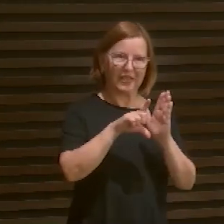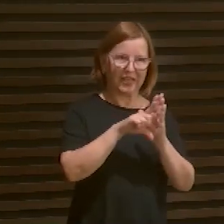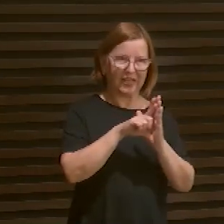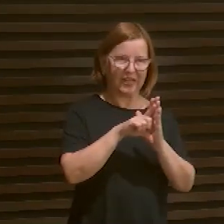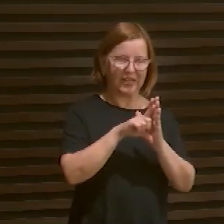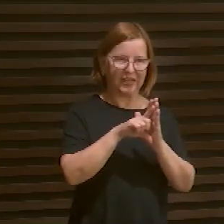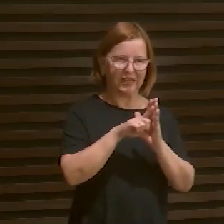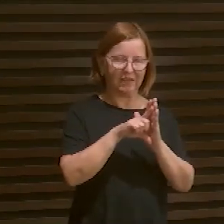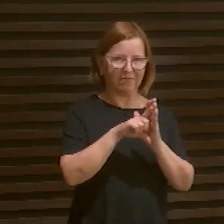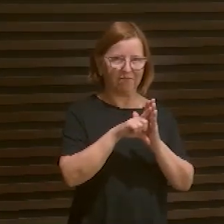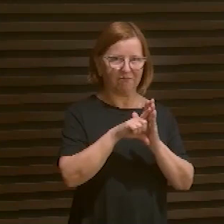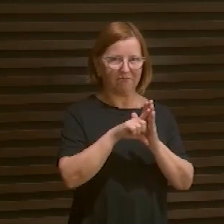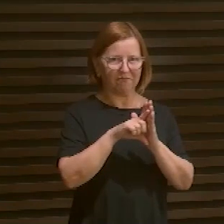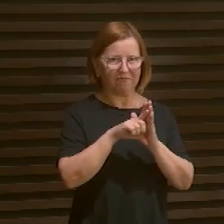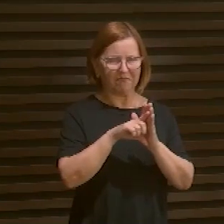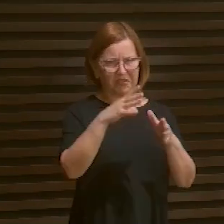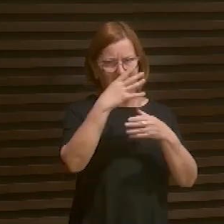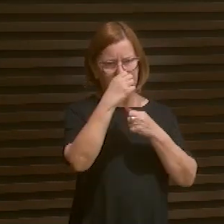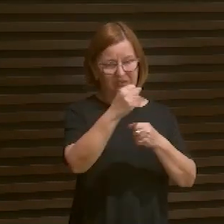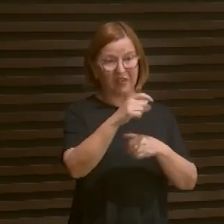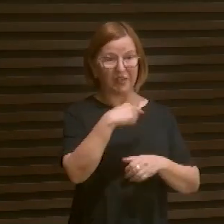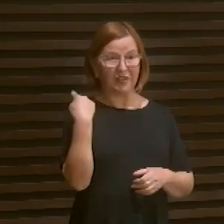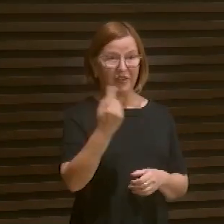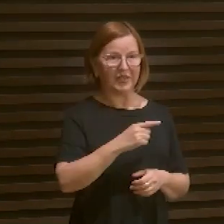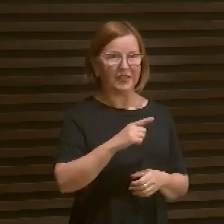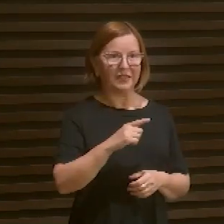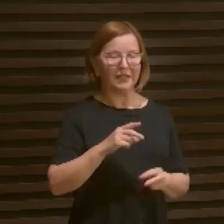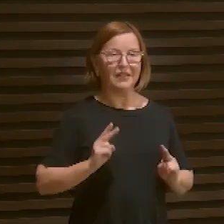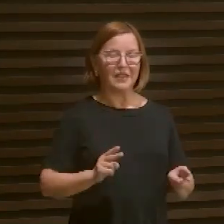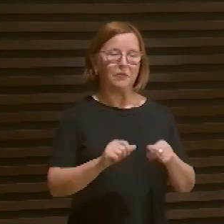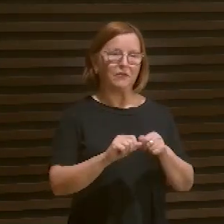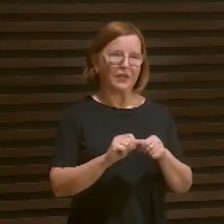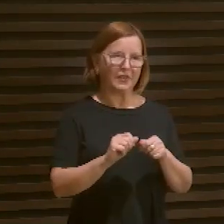esforço. Nós sempre fazemos as coisas com menor esforço.